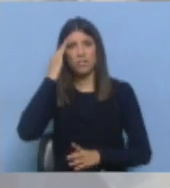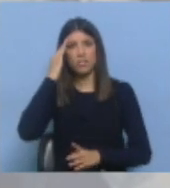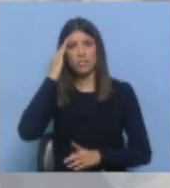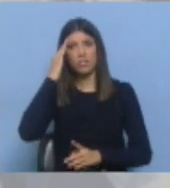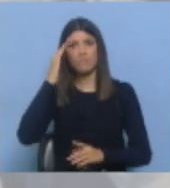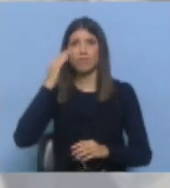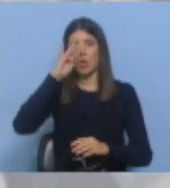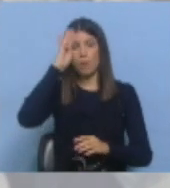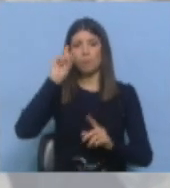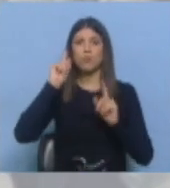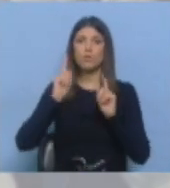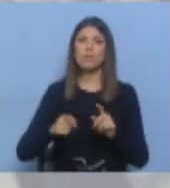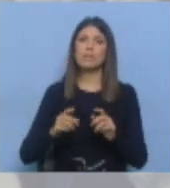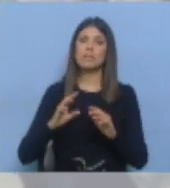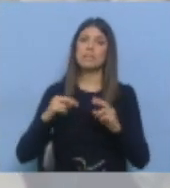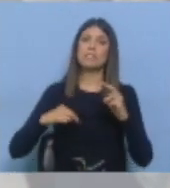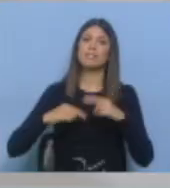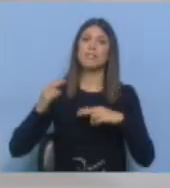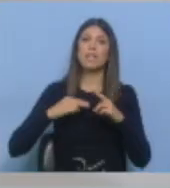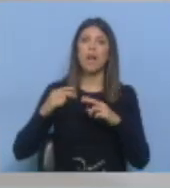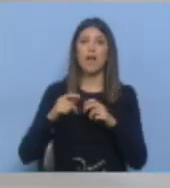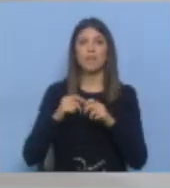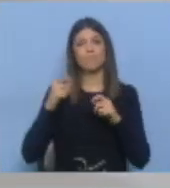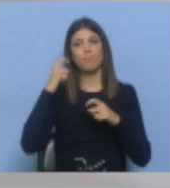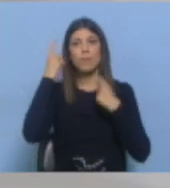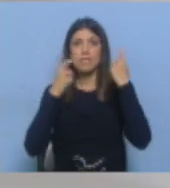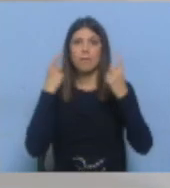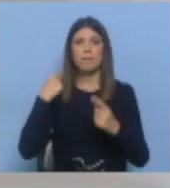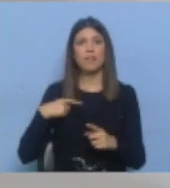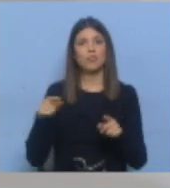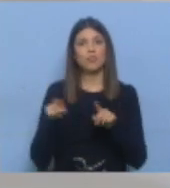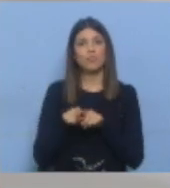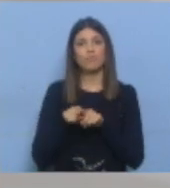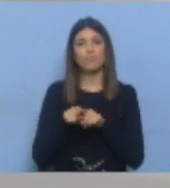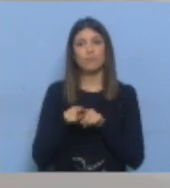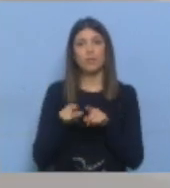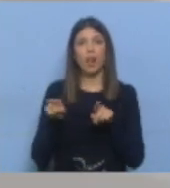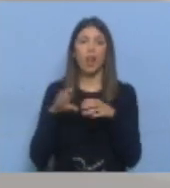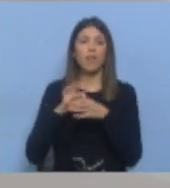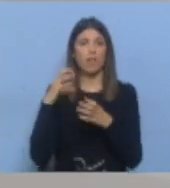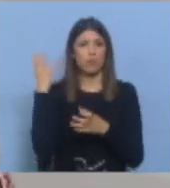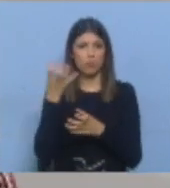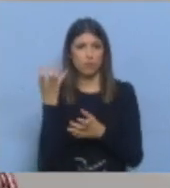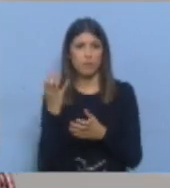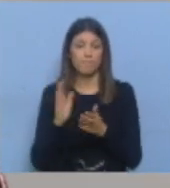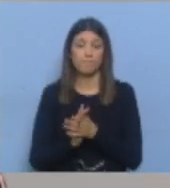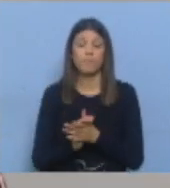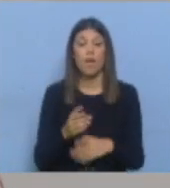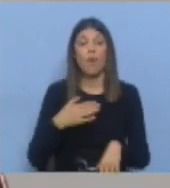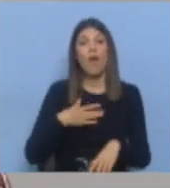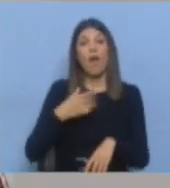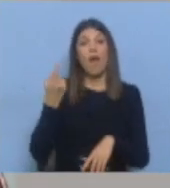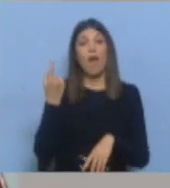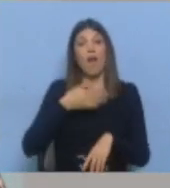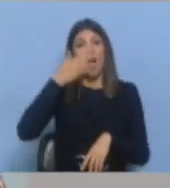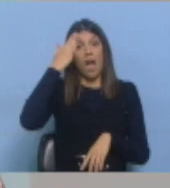pensamento ou de cultura na sociedade atual? A Dindra, se calhar, é o mais difícil, porque eu acho que há um aspecto que é importante sublinhar, é o